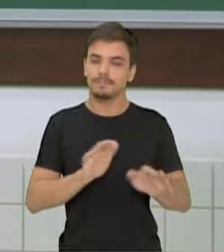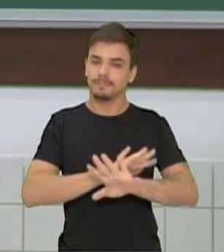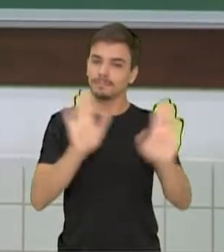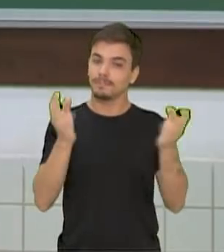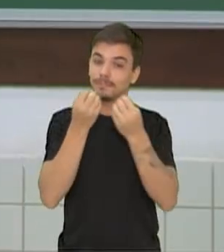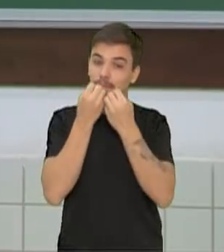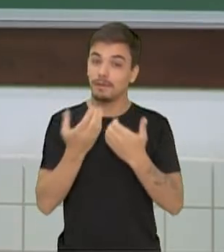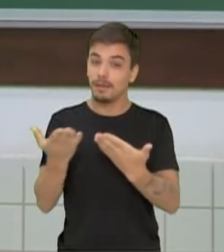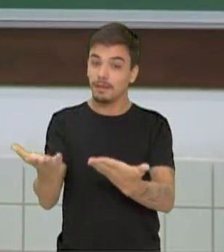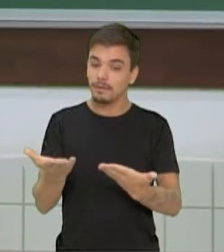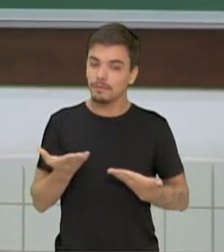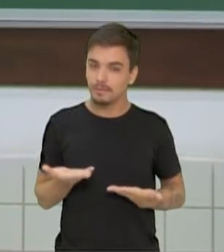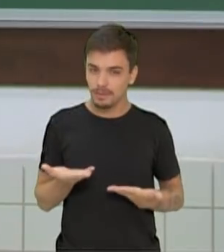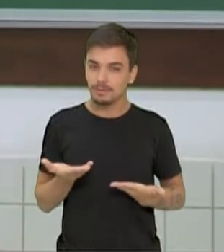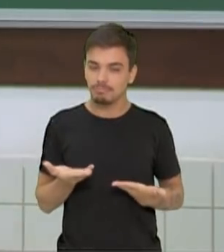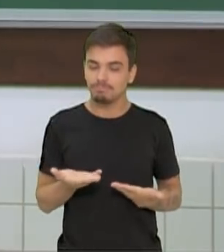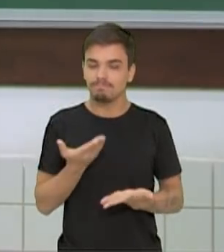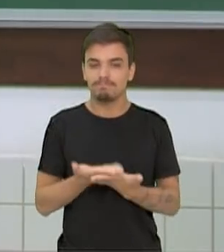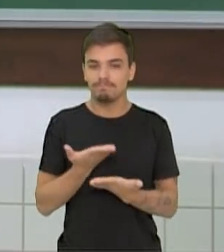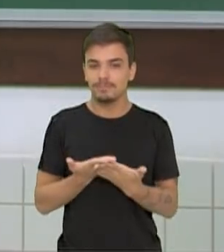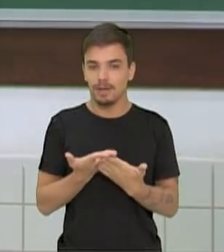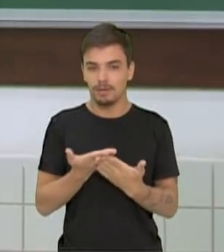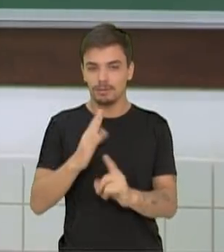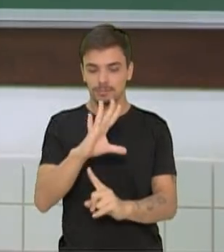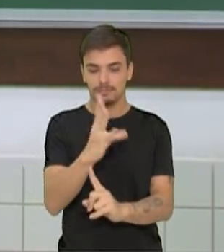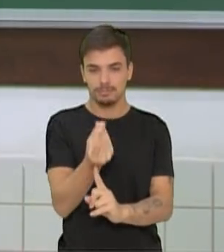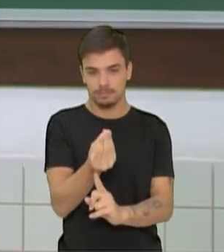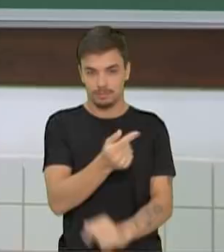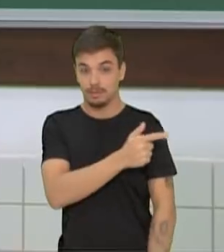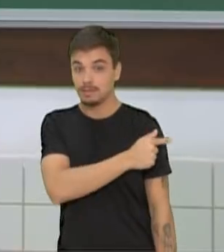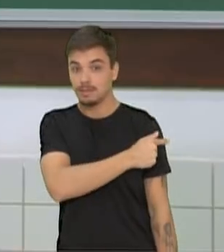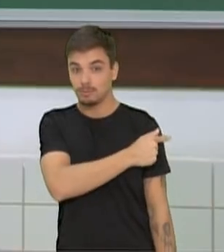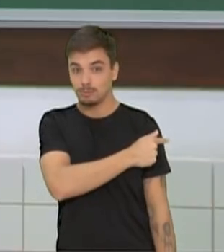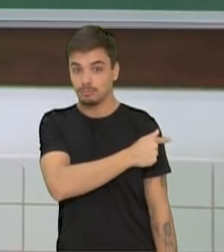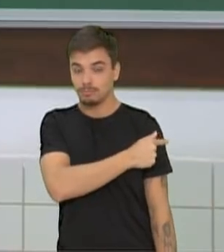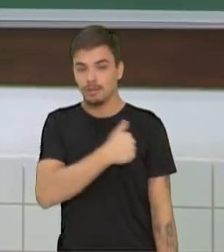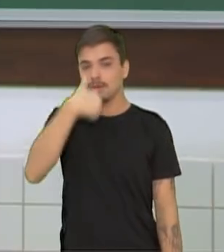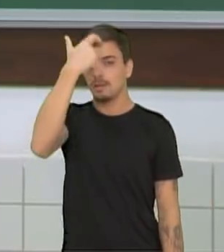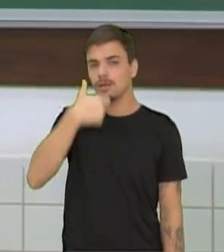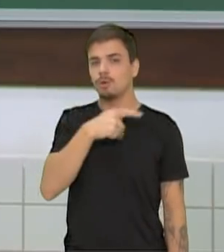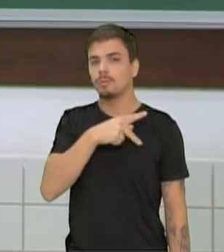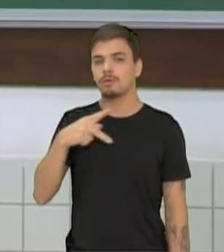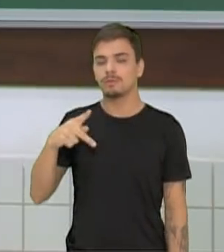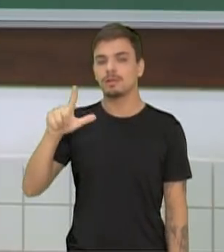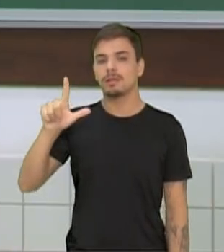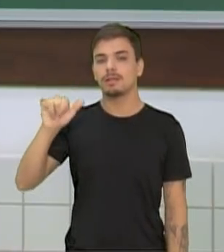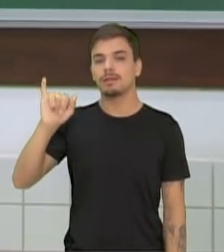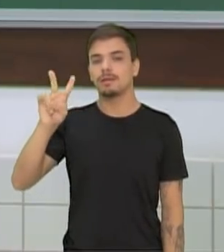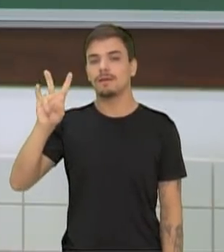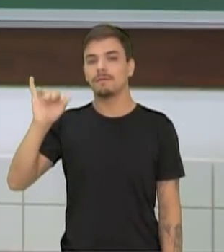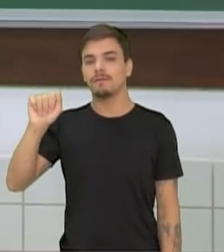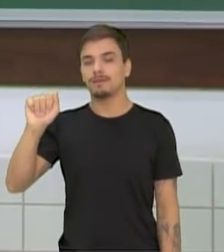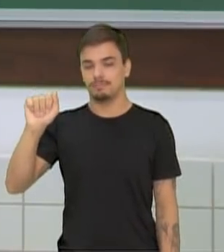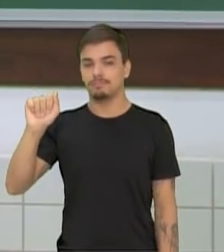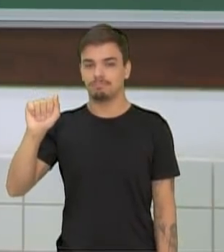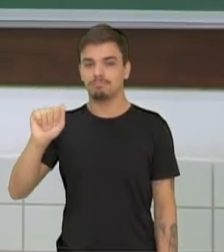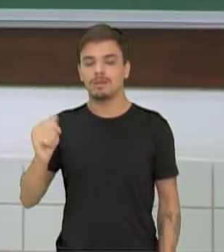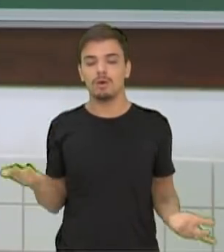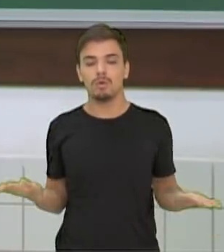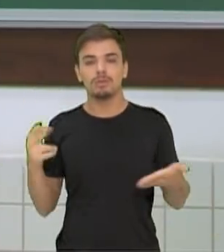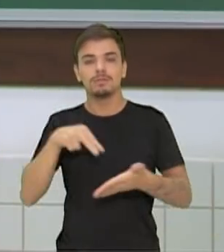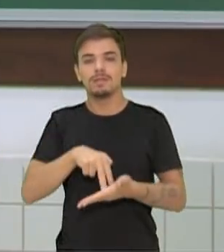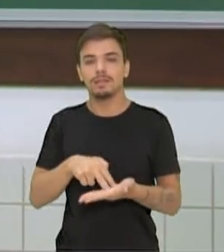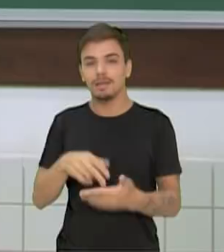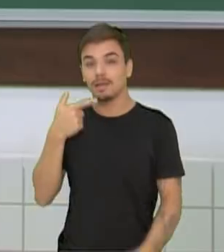Olá, sejam bem-vindos a uma aula de arte do sétimo ano. Eu sou a professora Lívia Uman e hoje eu estou aqui